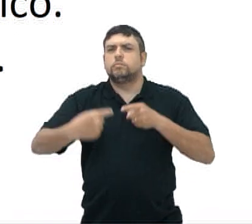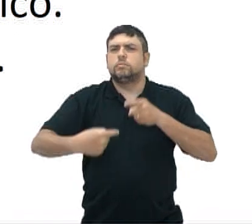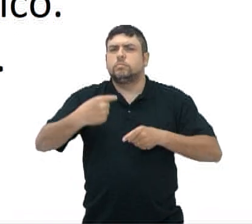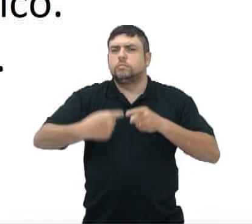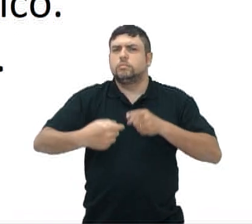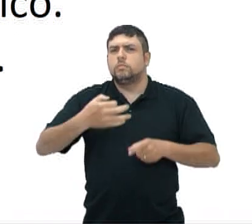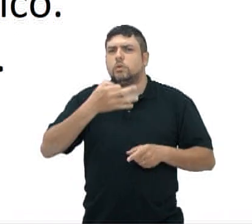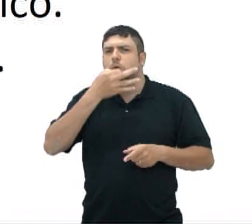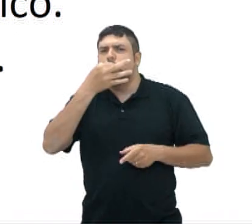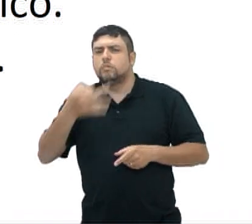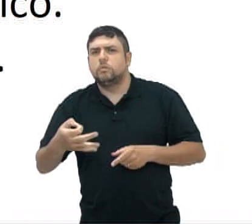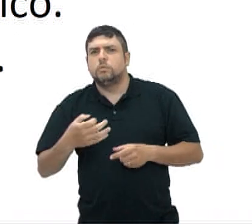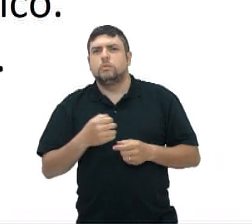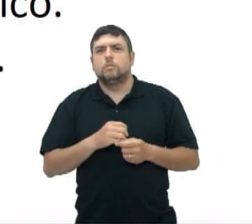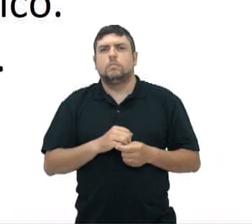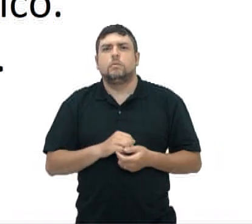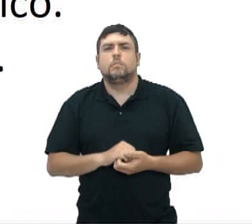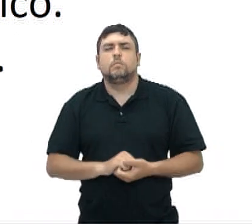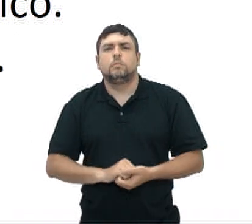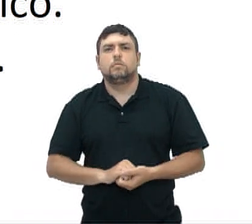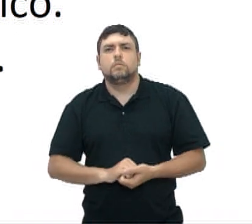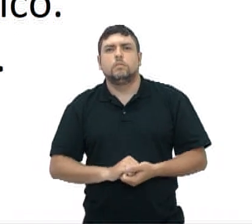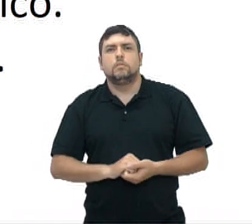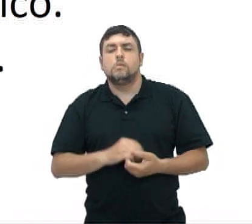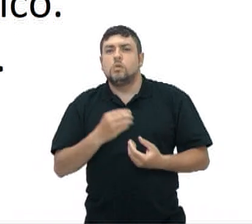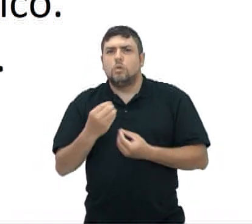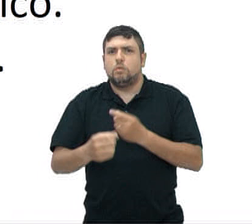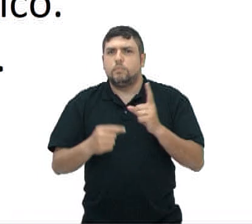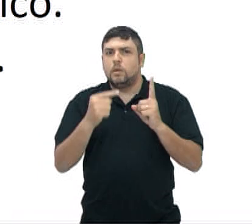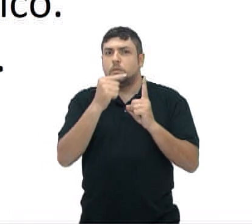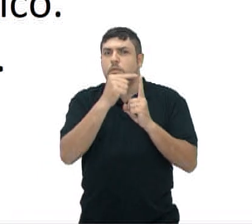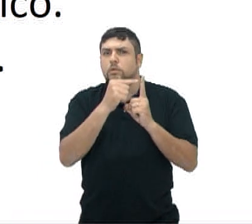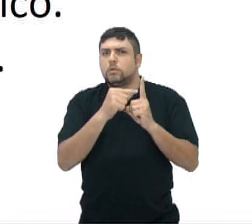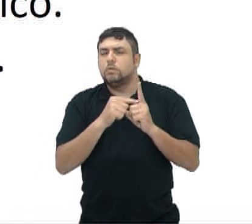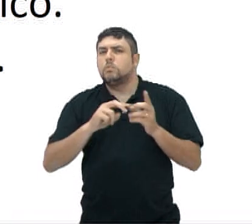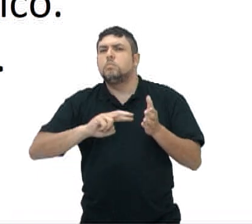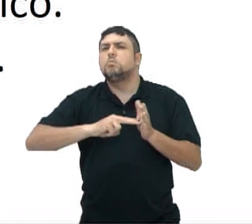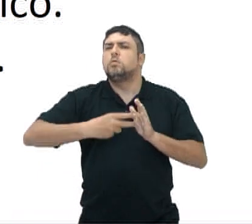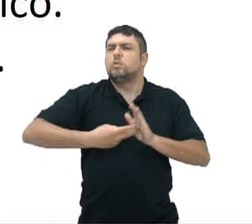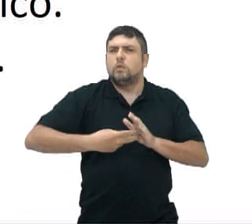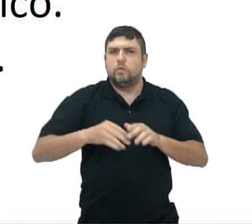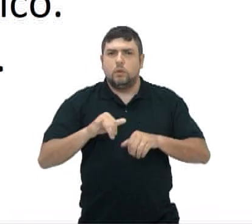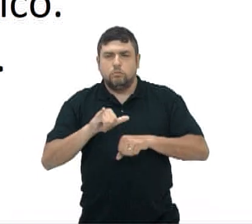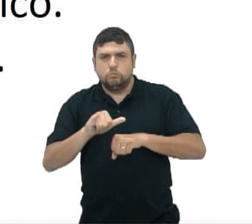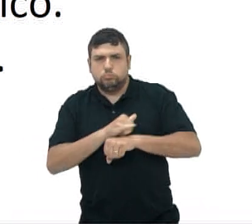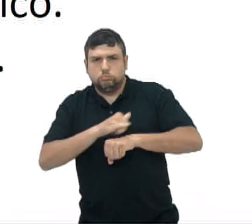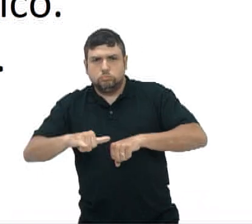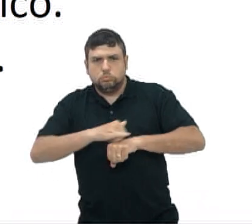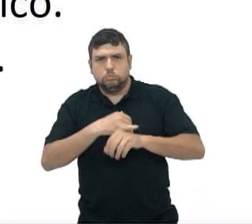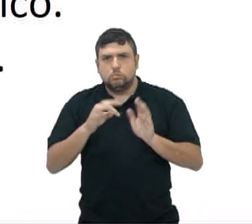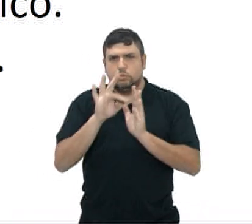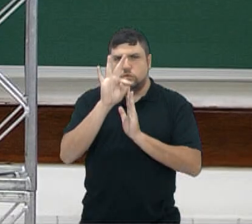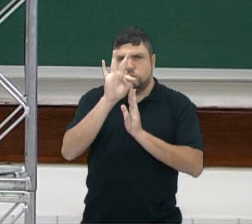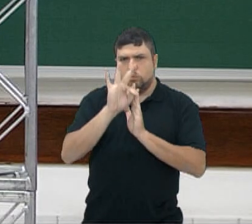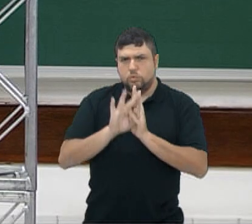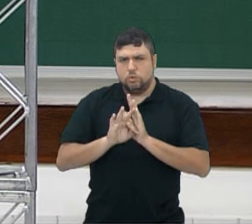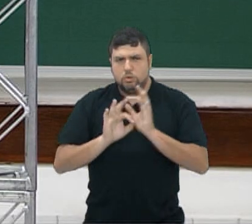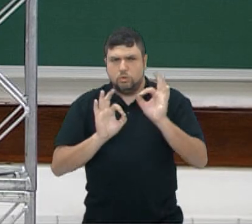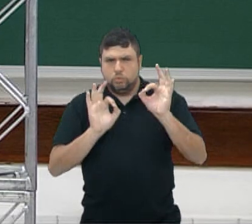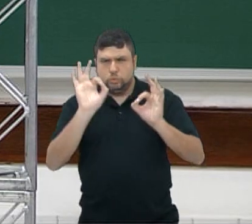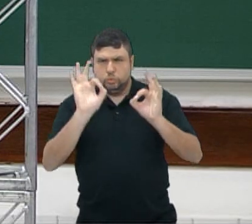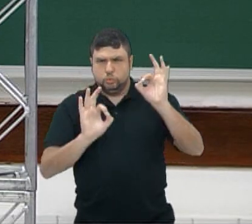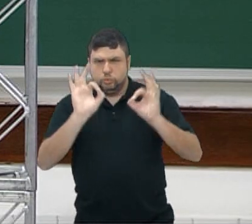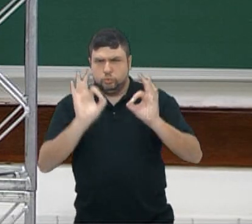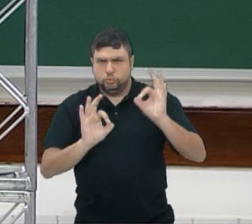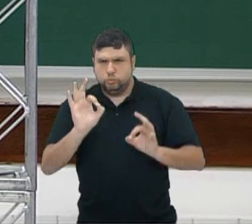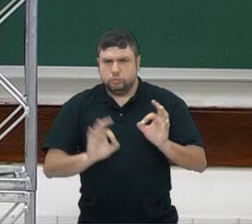seja, que tipos de argumentos? Lembrando, esses tipos de argumentos são as armas, né? No corpo do texto, de um texto argumentativo, você tem